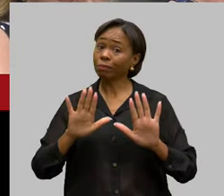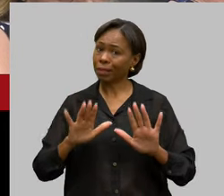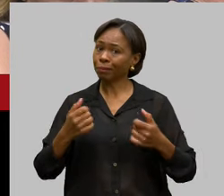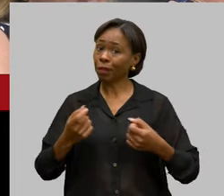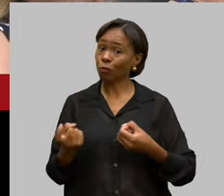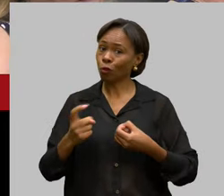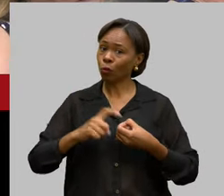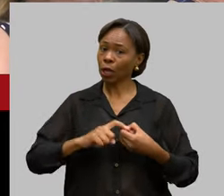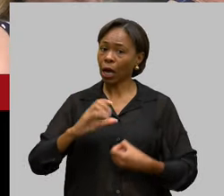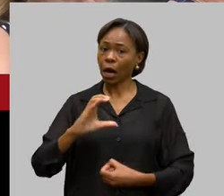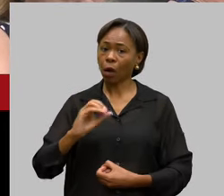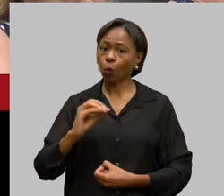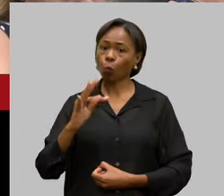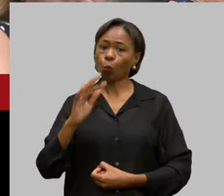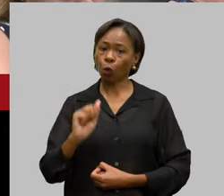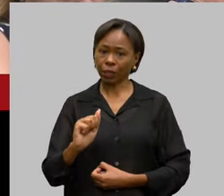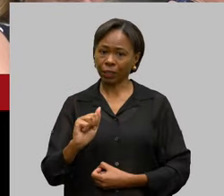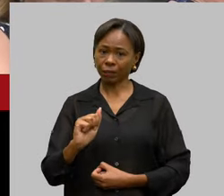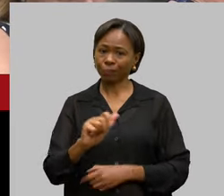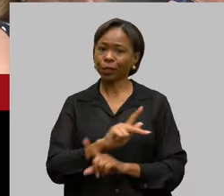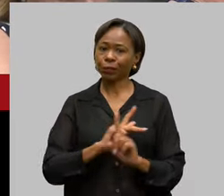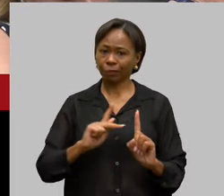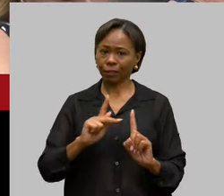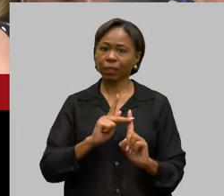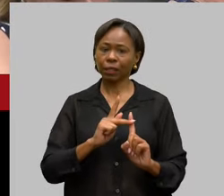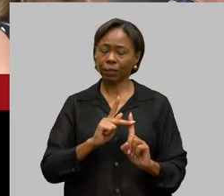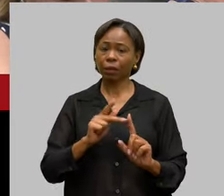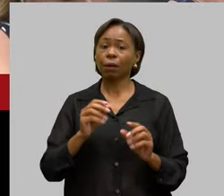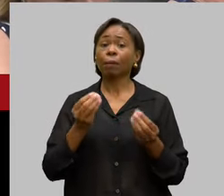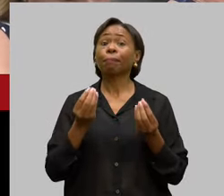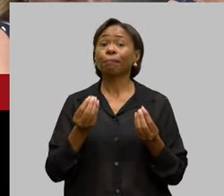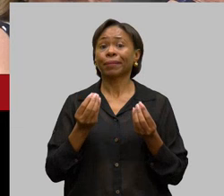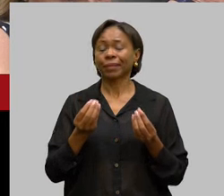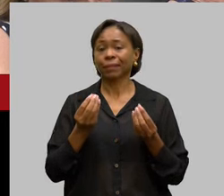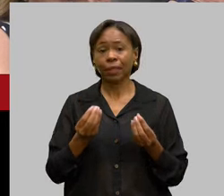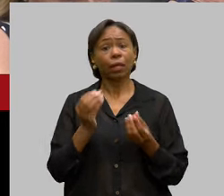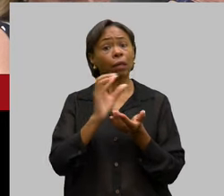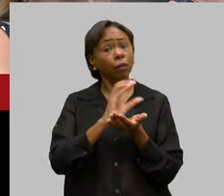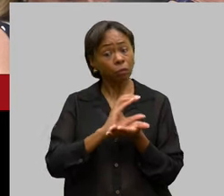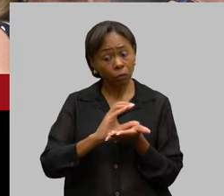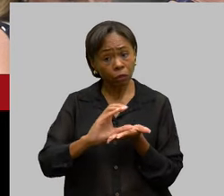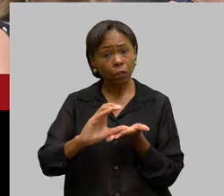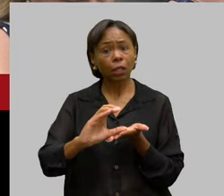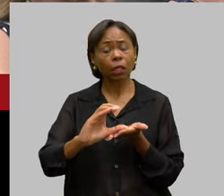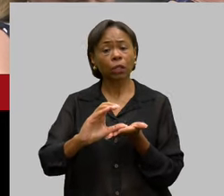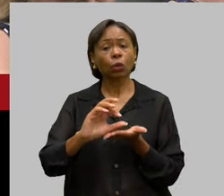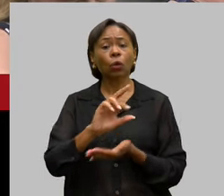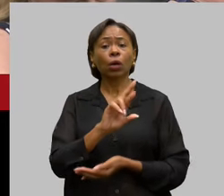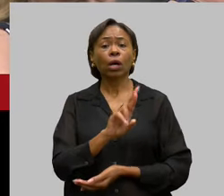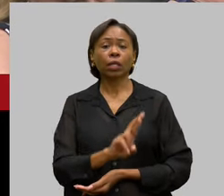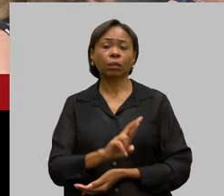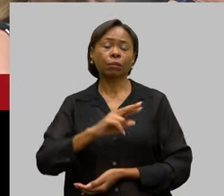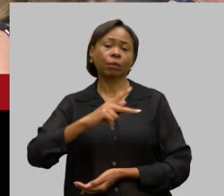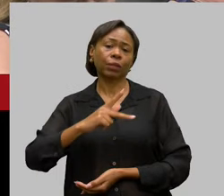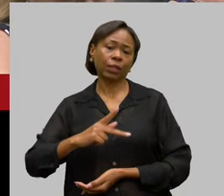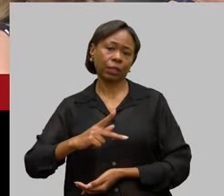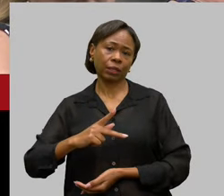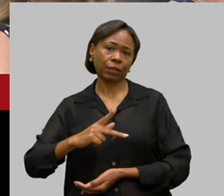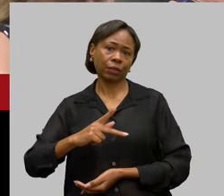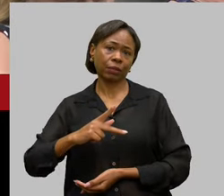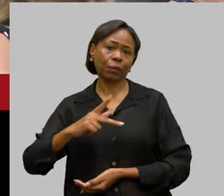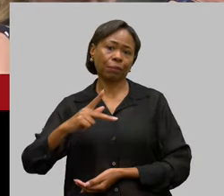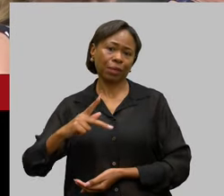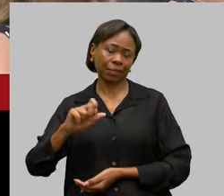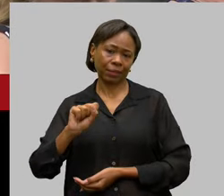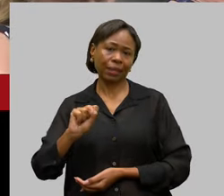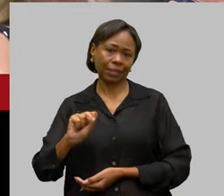previdência Para quê Para exatamente para financiar o regime Previdenciário que está vamos dizer assim